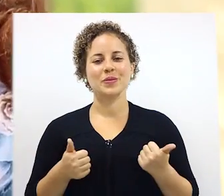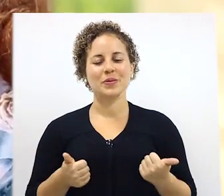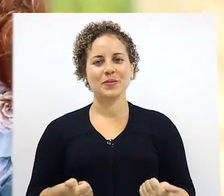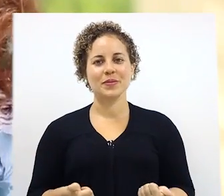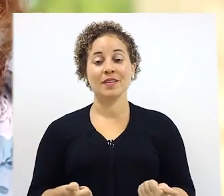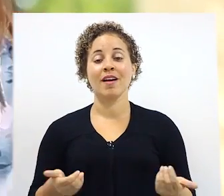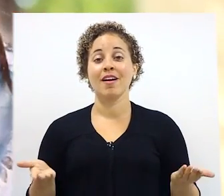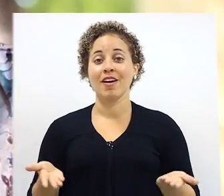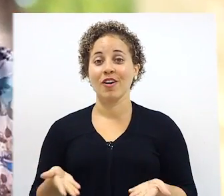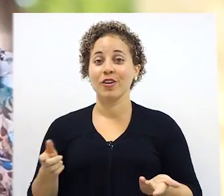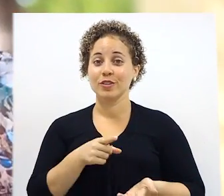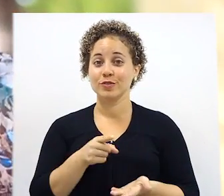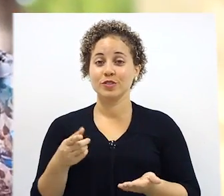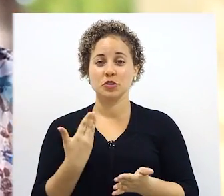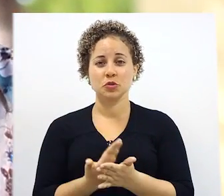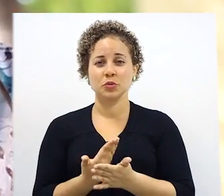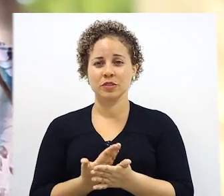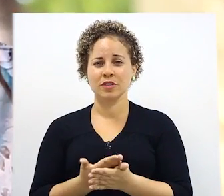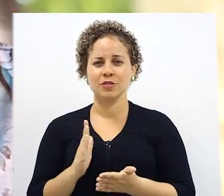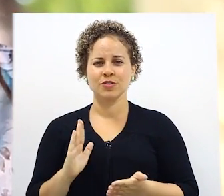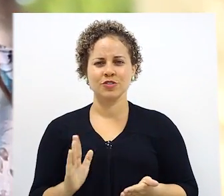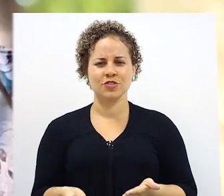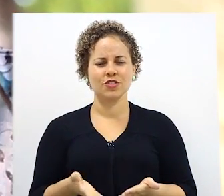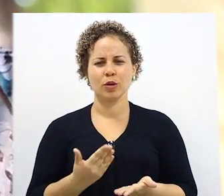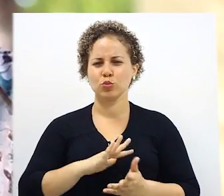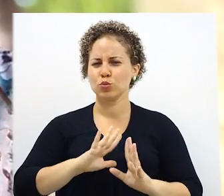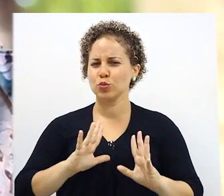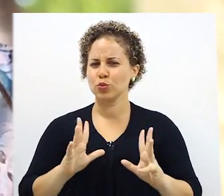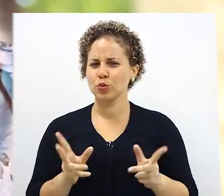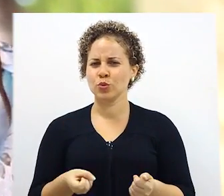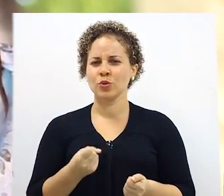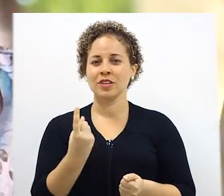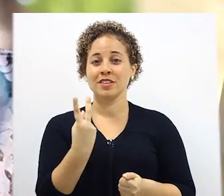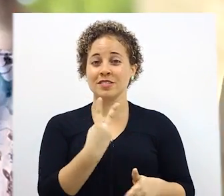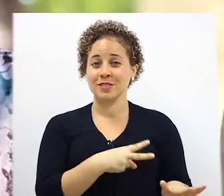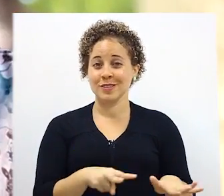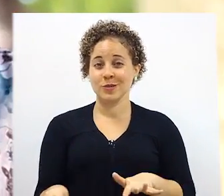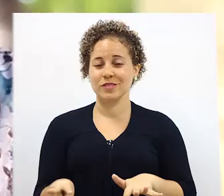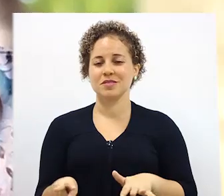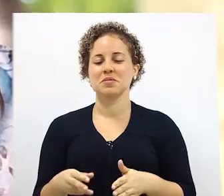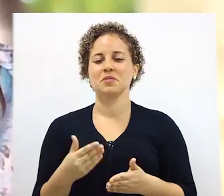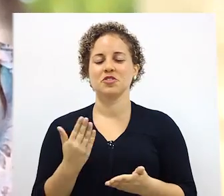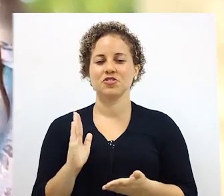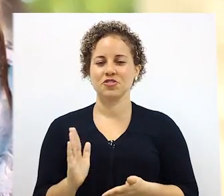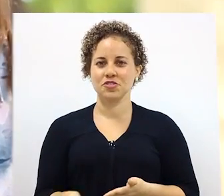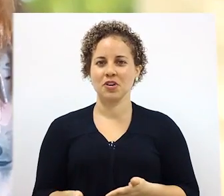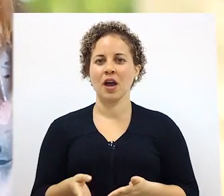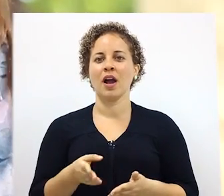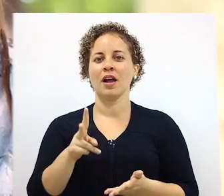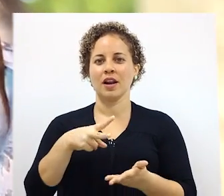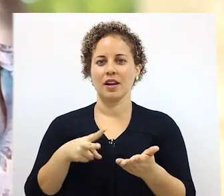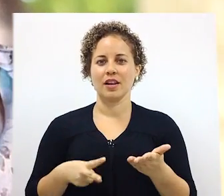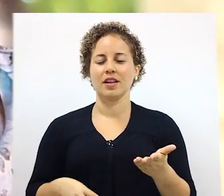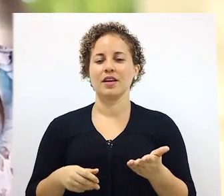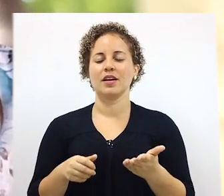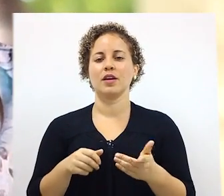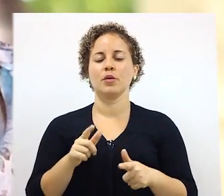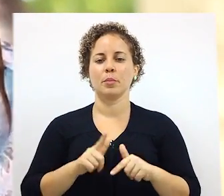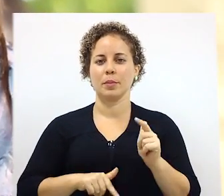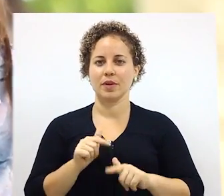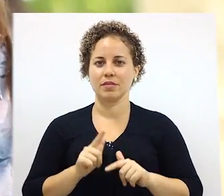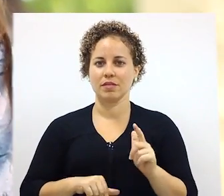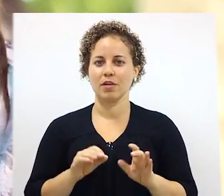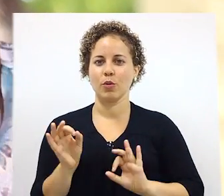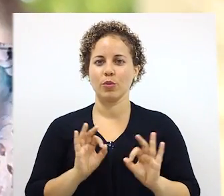aí, gente, agora que vocês estudaram o conteúdo inteiro da segunda semana, já leram a apostila, o material que eu preparei